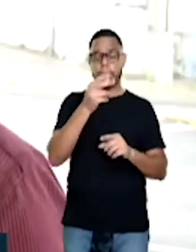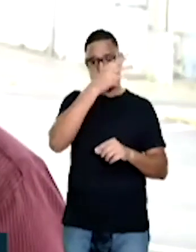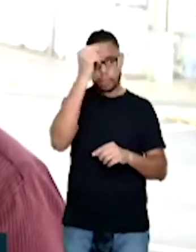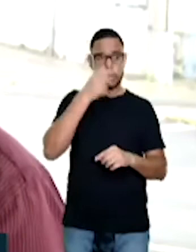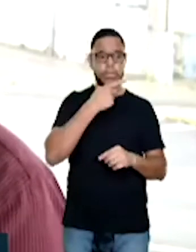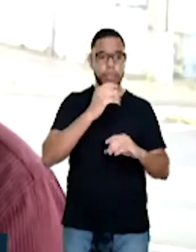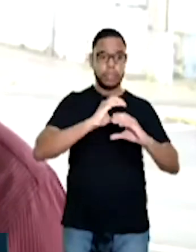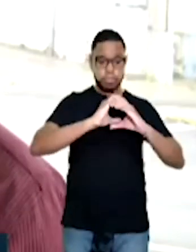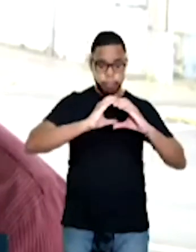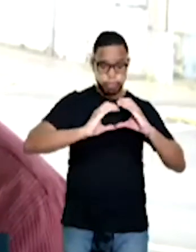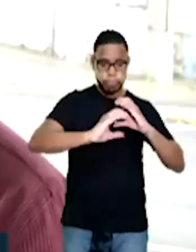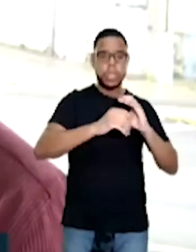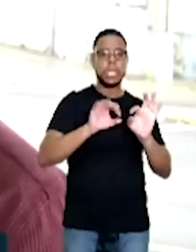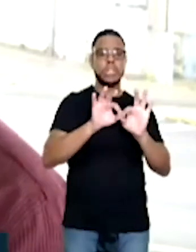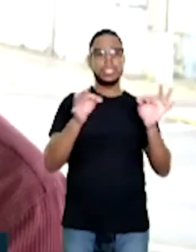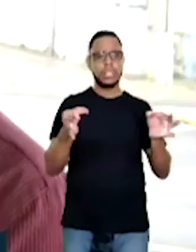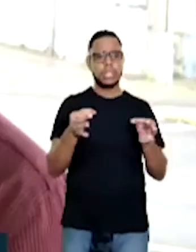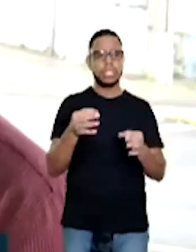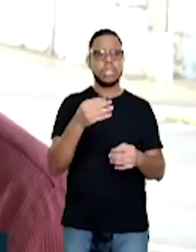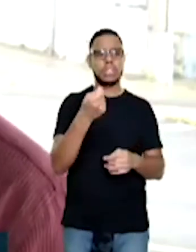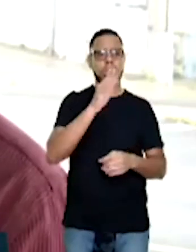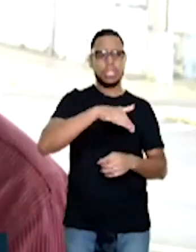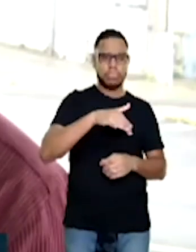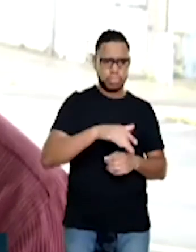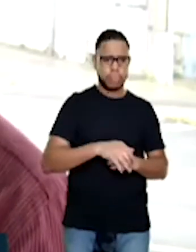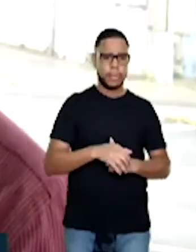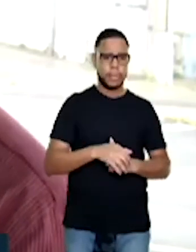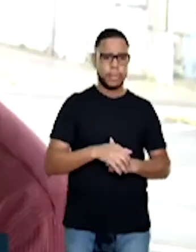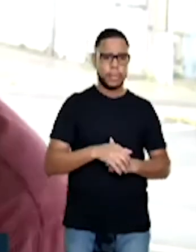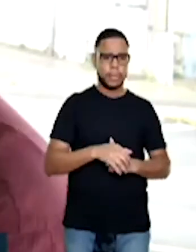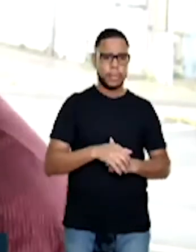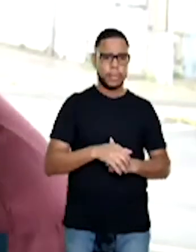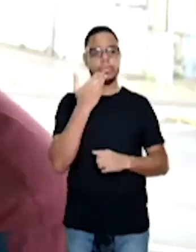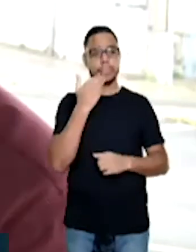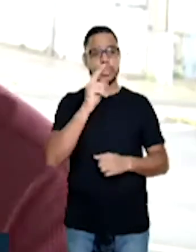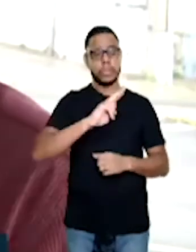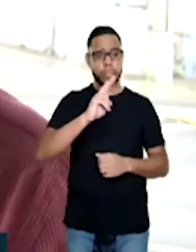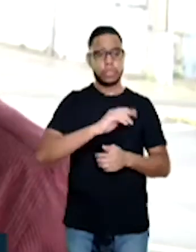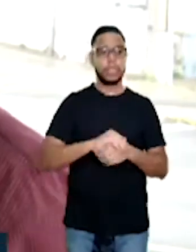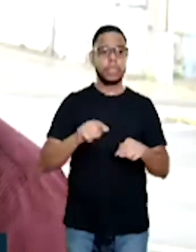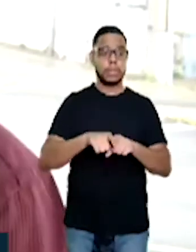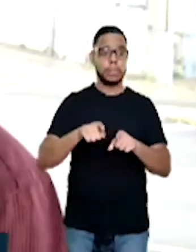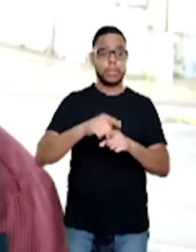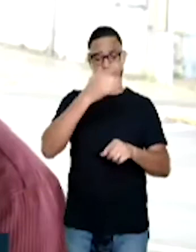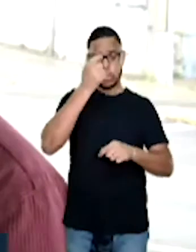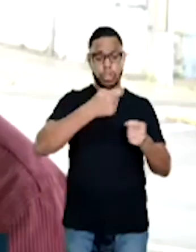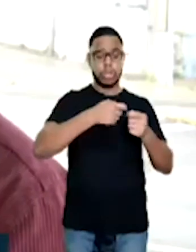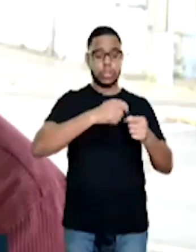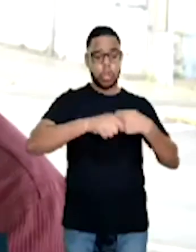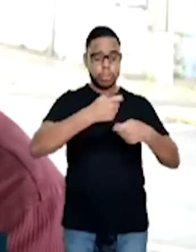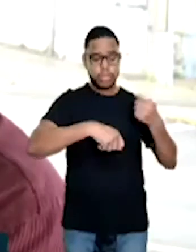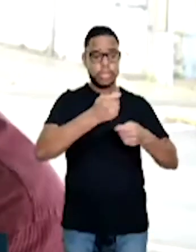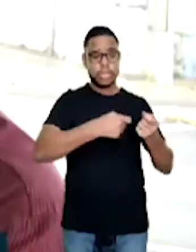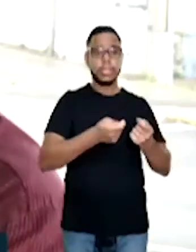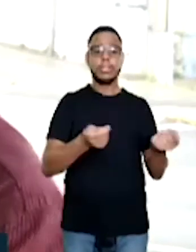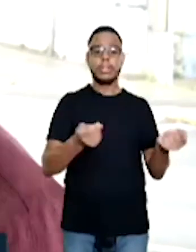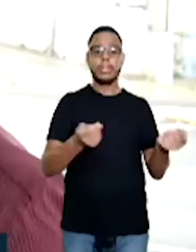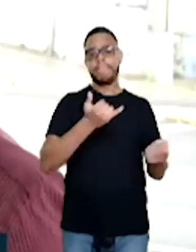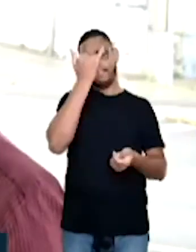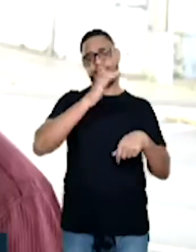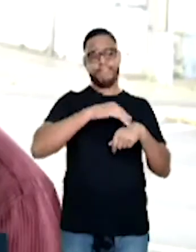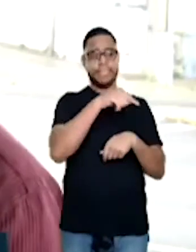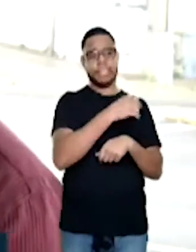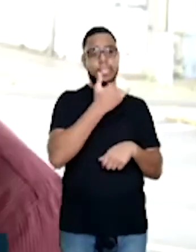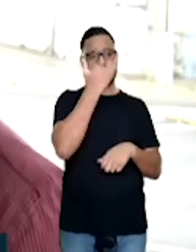que é simples, né? Custa barato, é simples, fácil de se fazer. E o comerciante é quem paga o pato, né? Já aqui